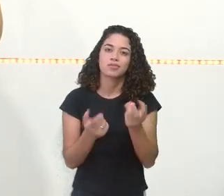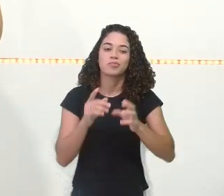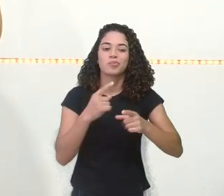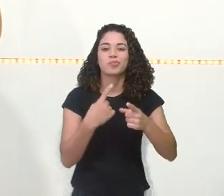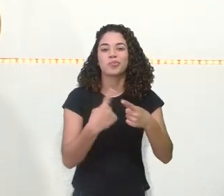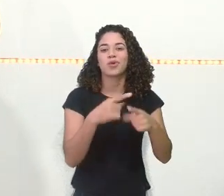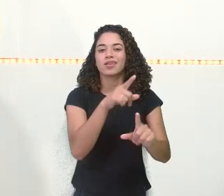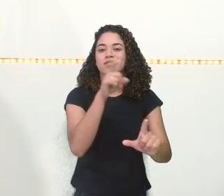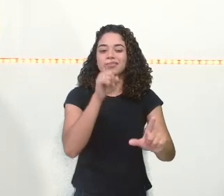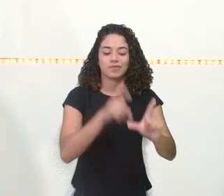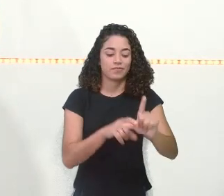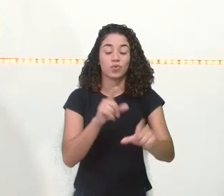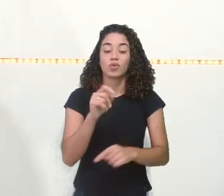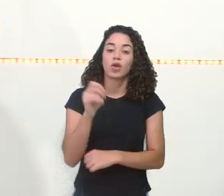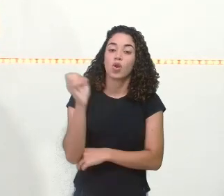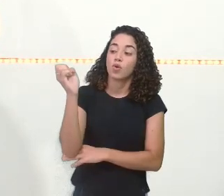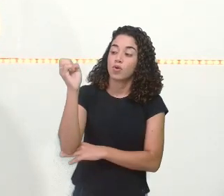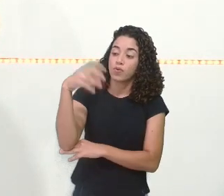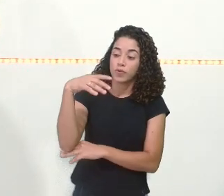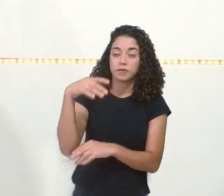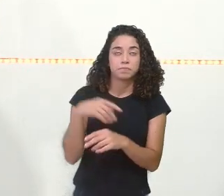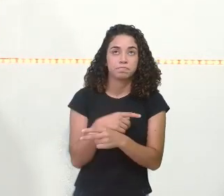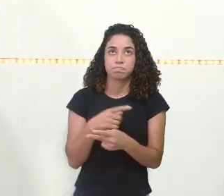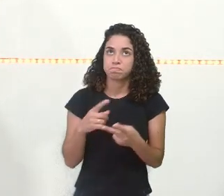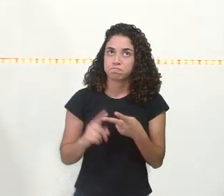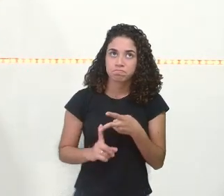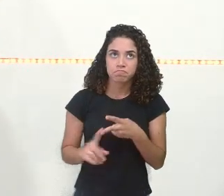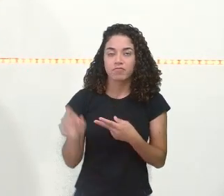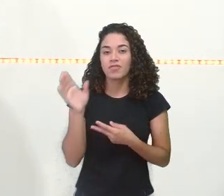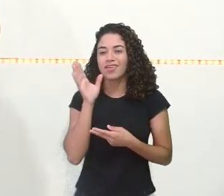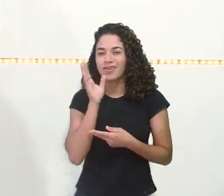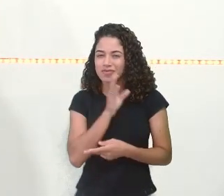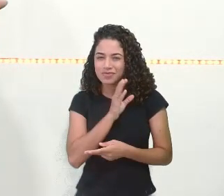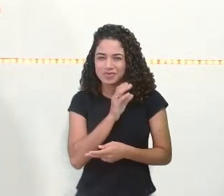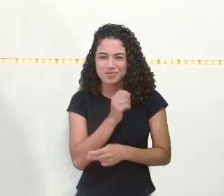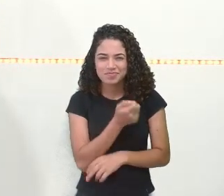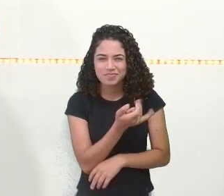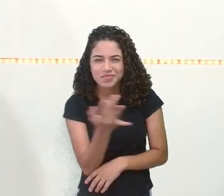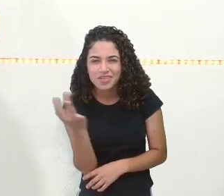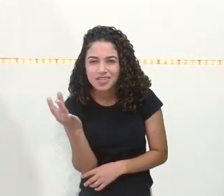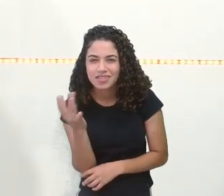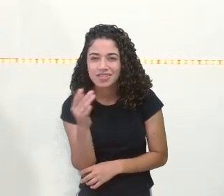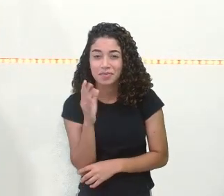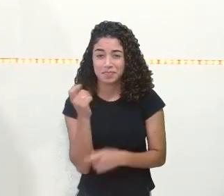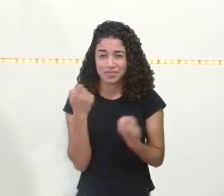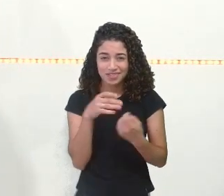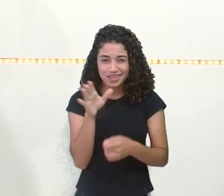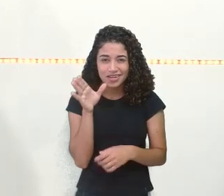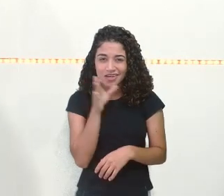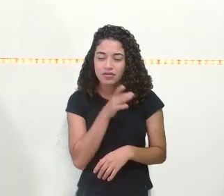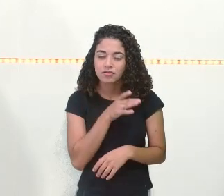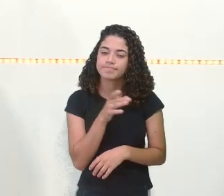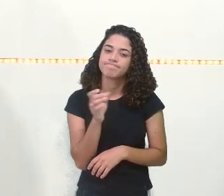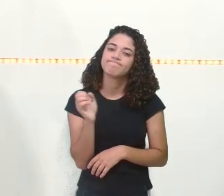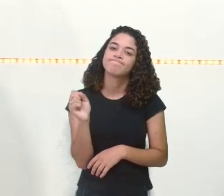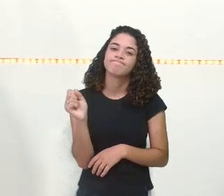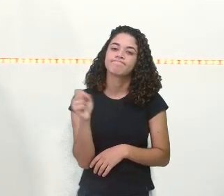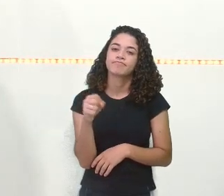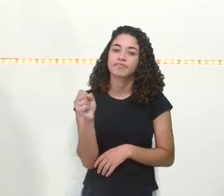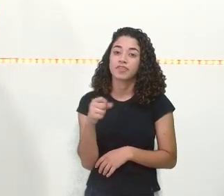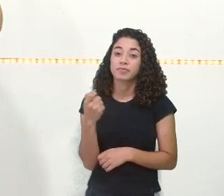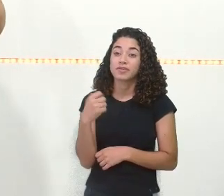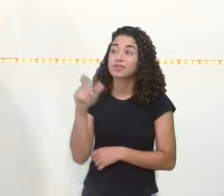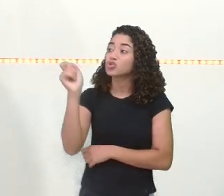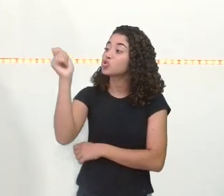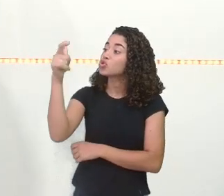é importante, o calor. Aí você pensa, planta, calor? Sim, a planta precisa do calor, ela precisa de luz do